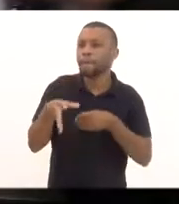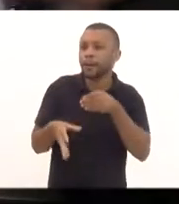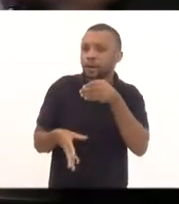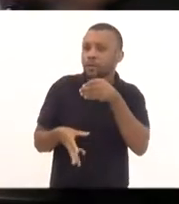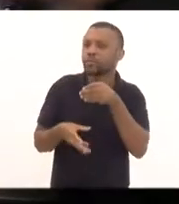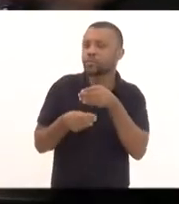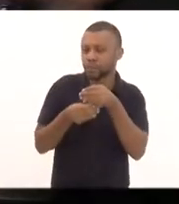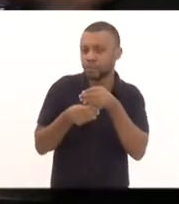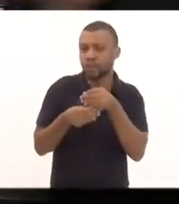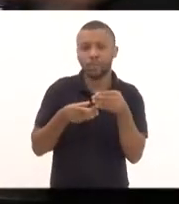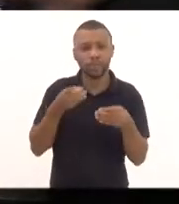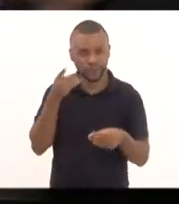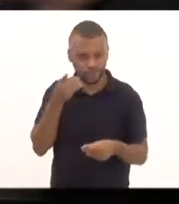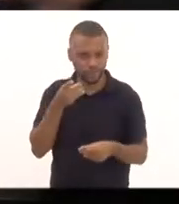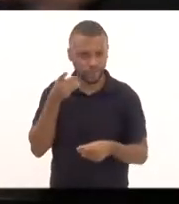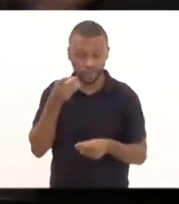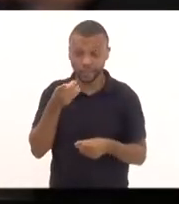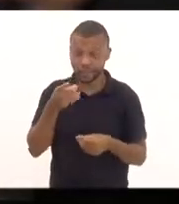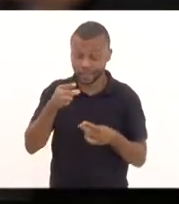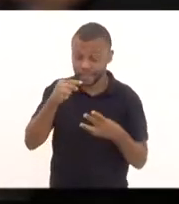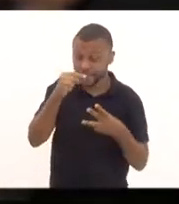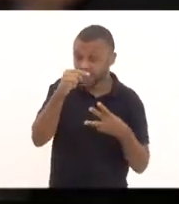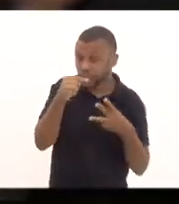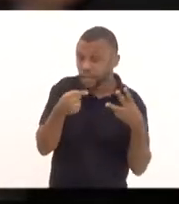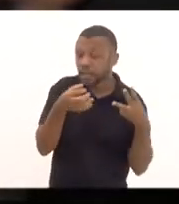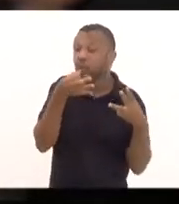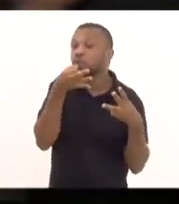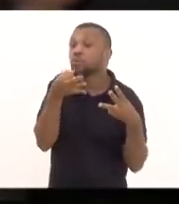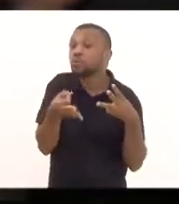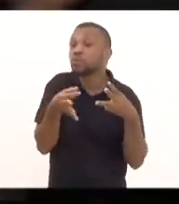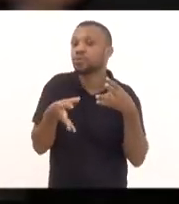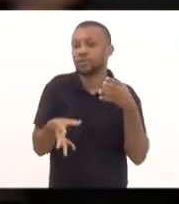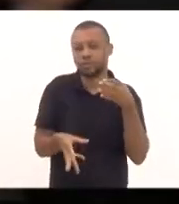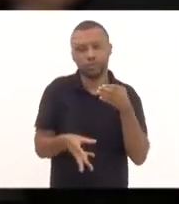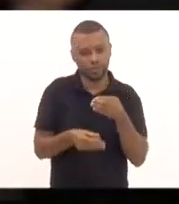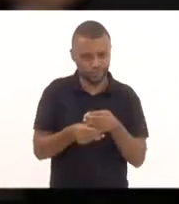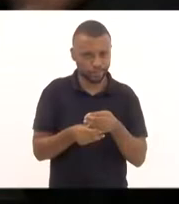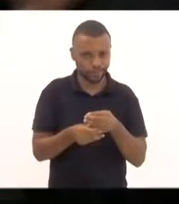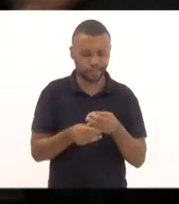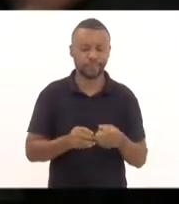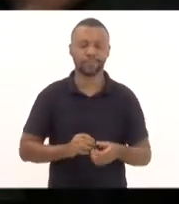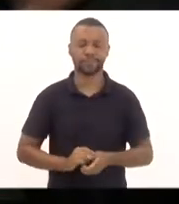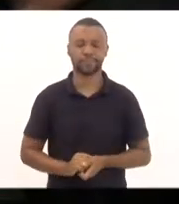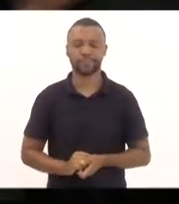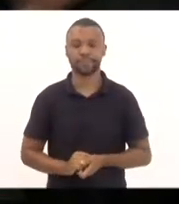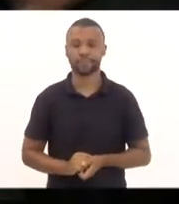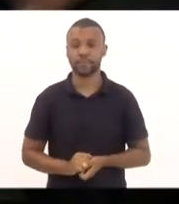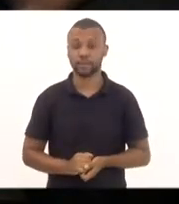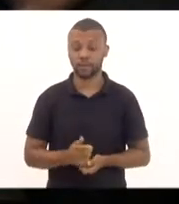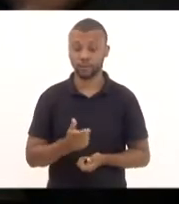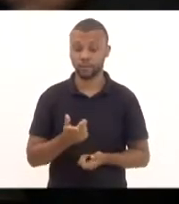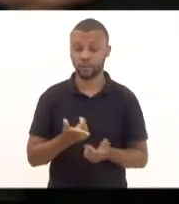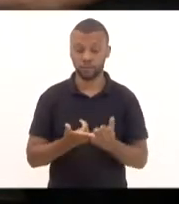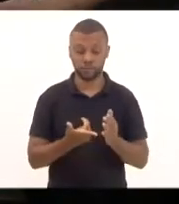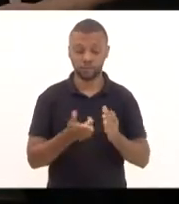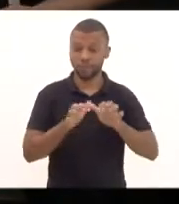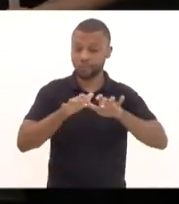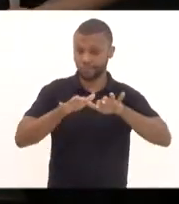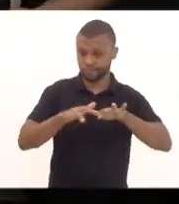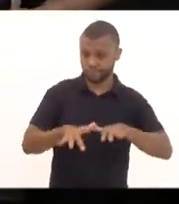deputada também sugestões na realidade né no relatório final